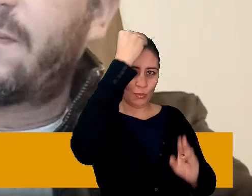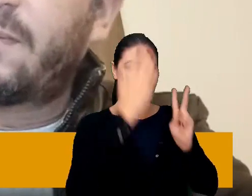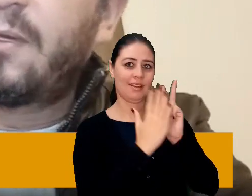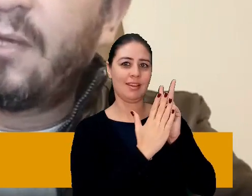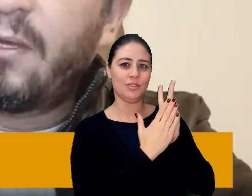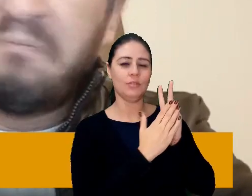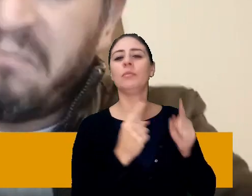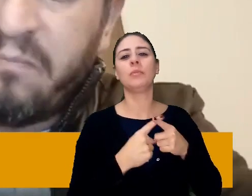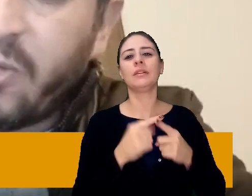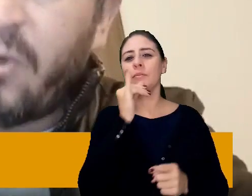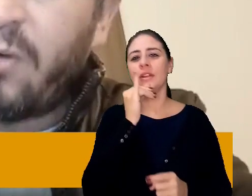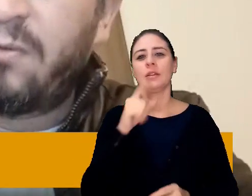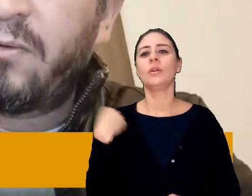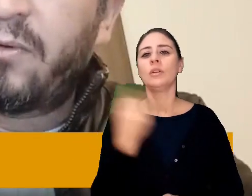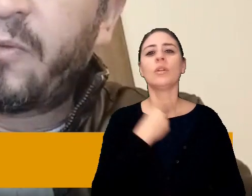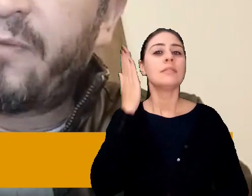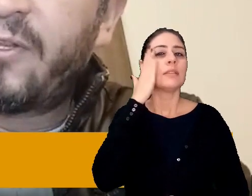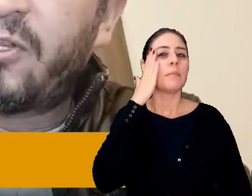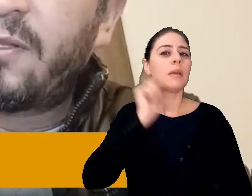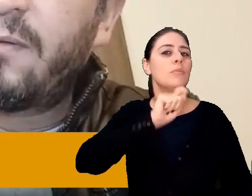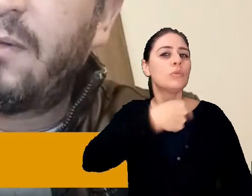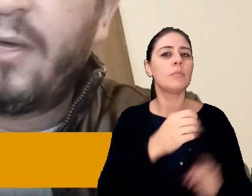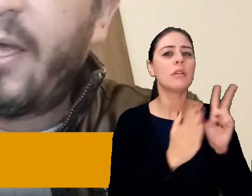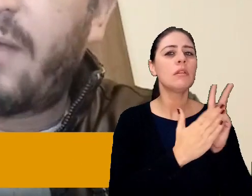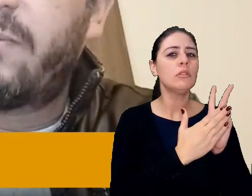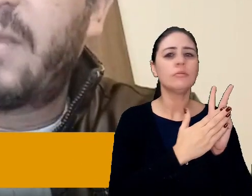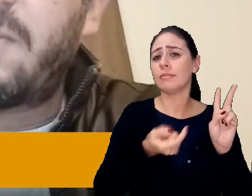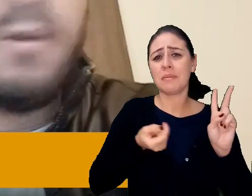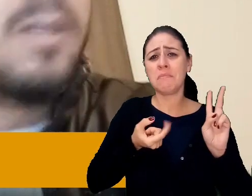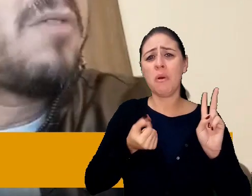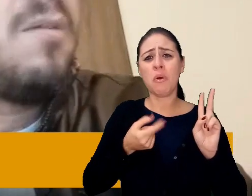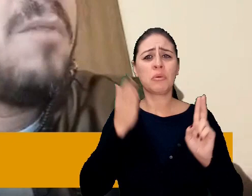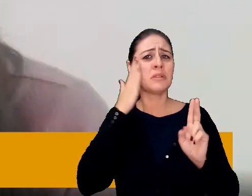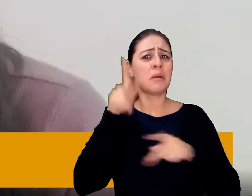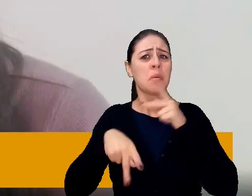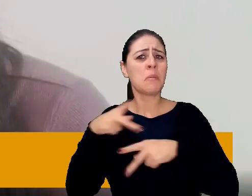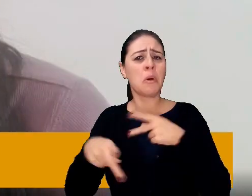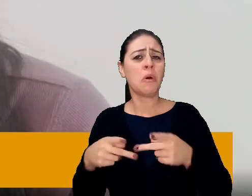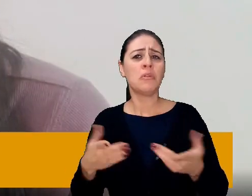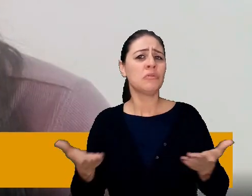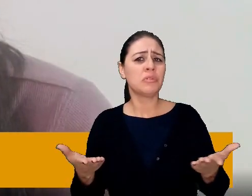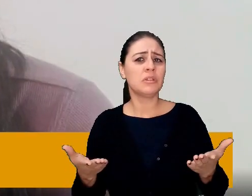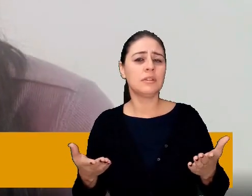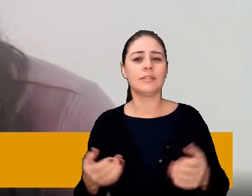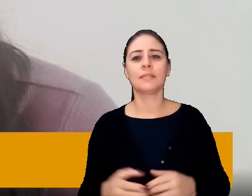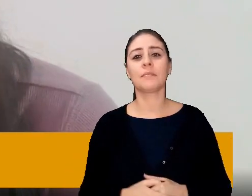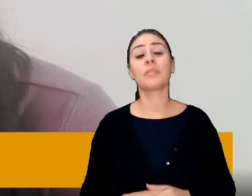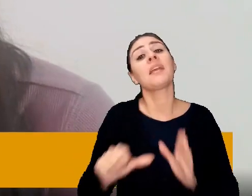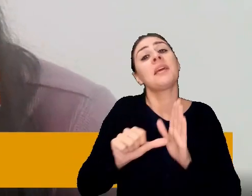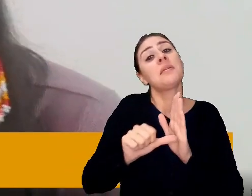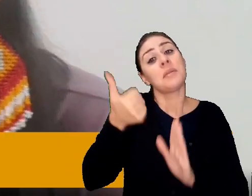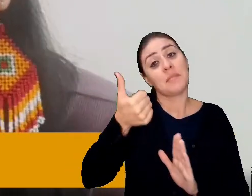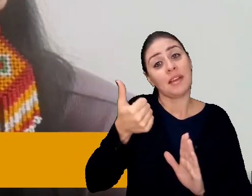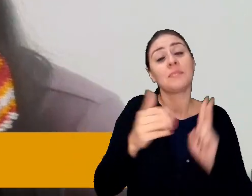índios? Muito pouco sobre os povos indígenas. Eram 3 milhões, Mas eram a 5 primeira milhões? coisa é que para ele ser índio, ele tem que ser primata. Para